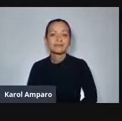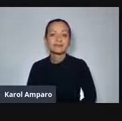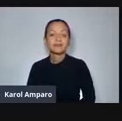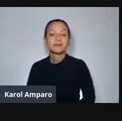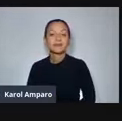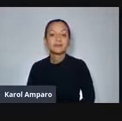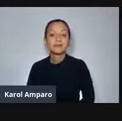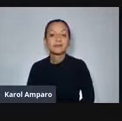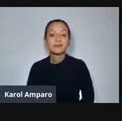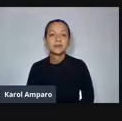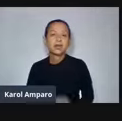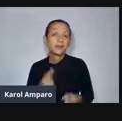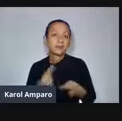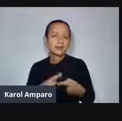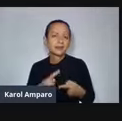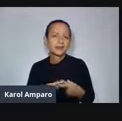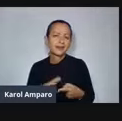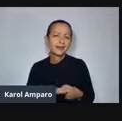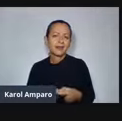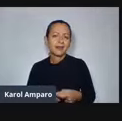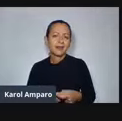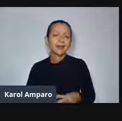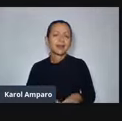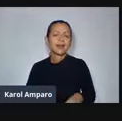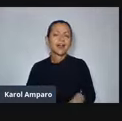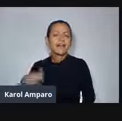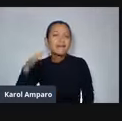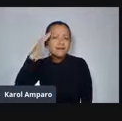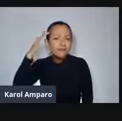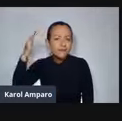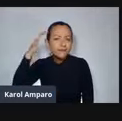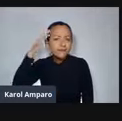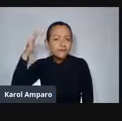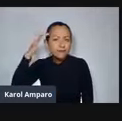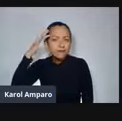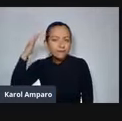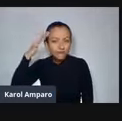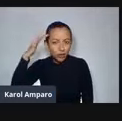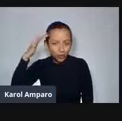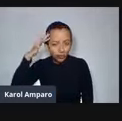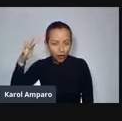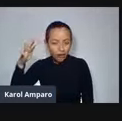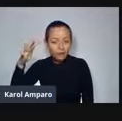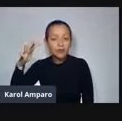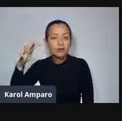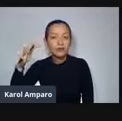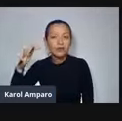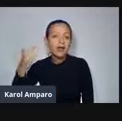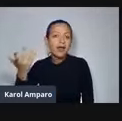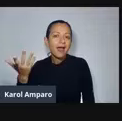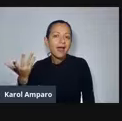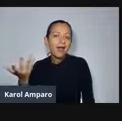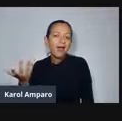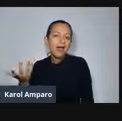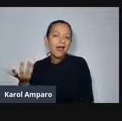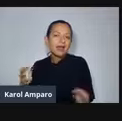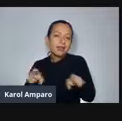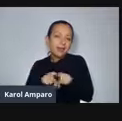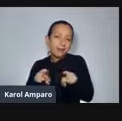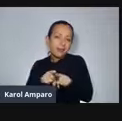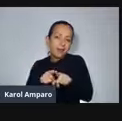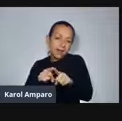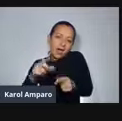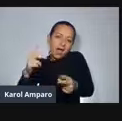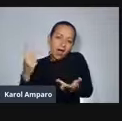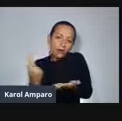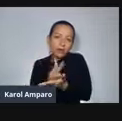seja, né, filosoficamente falando, tudo isso que foi falado aqui anteriormente vai ser engraçado numa roda da nossa capoeira,